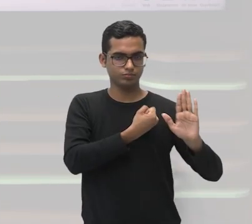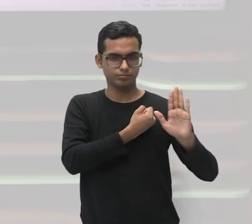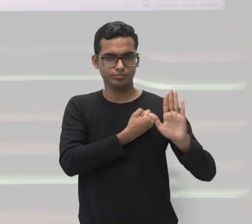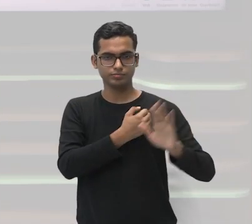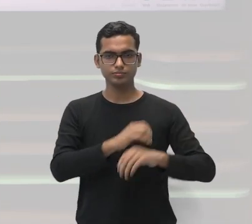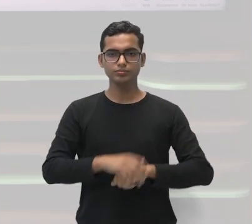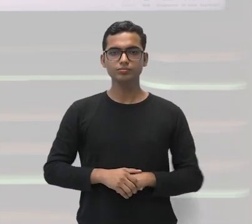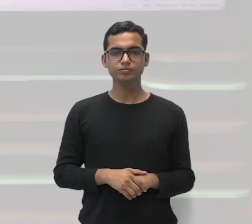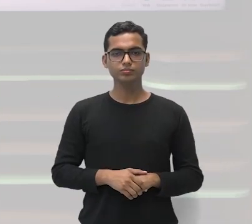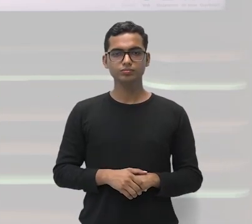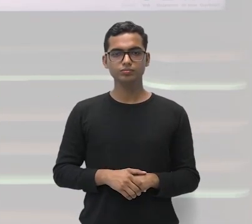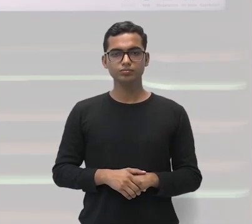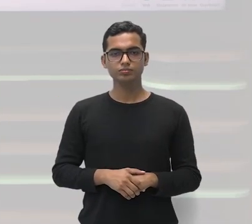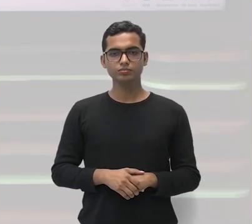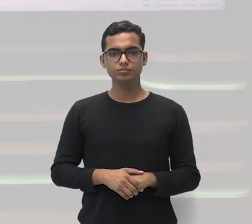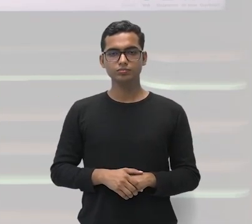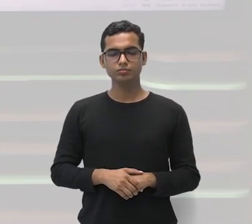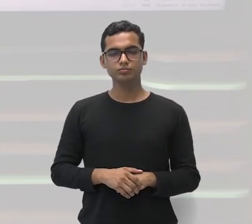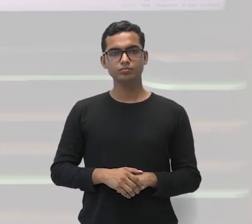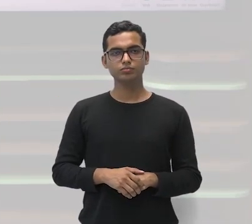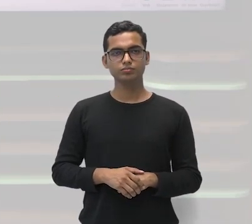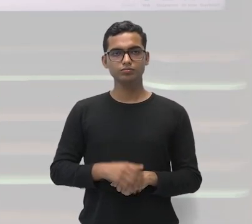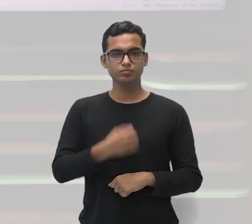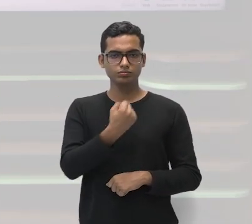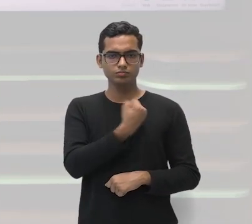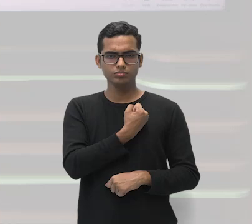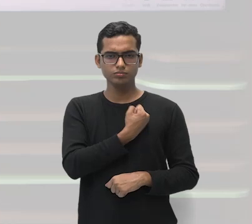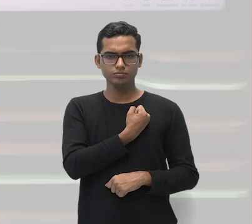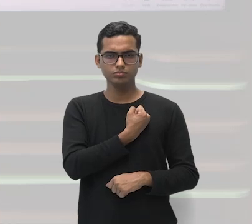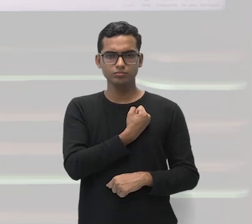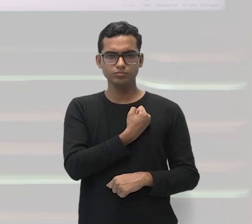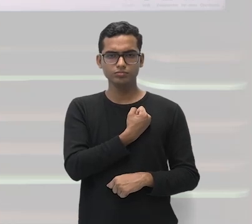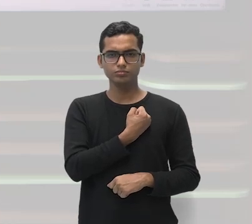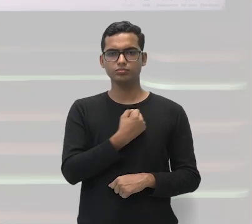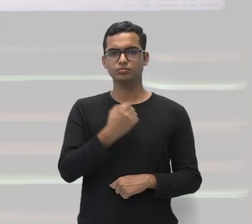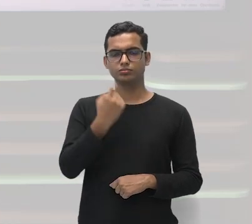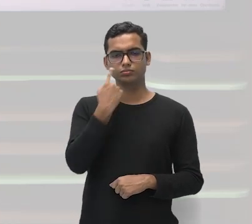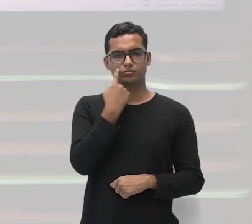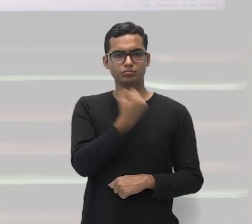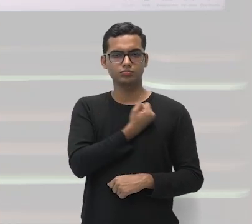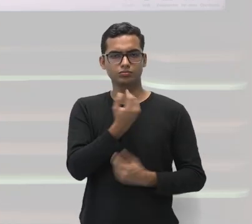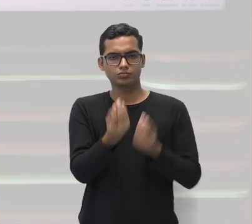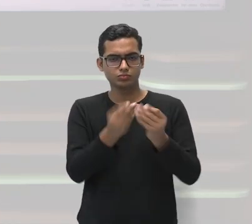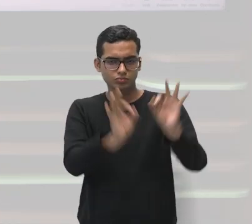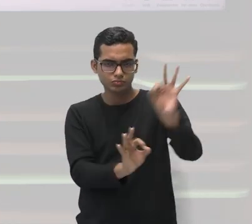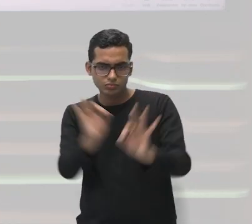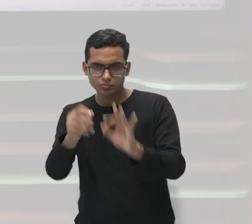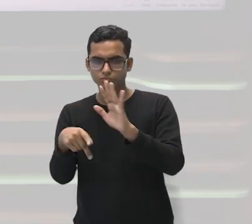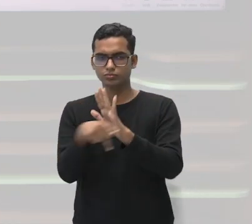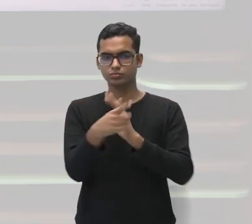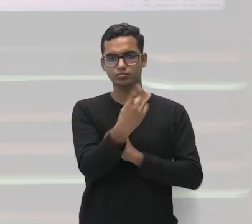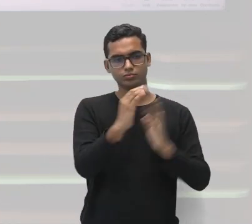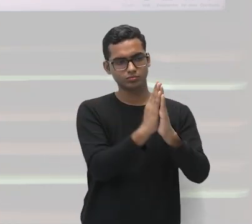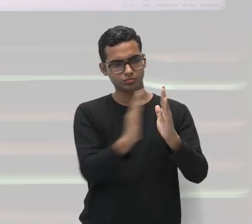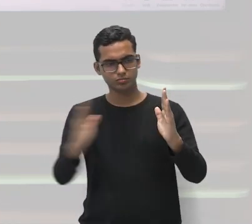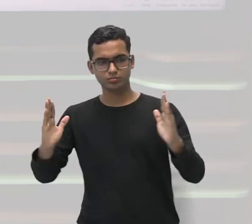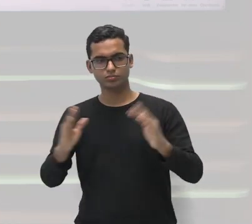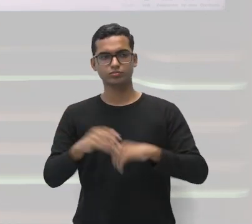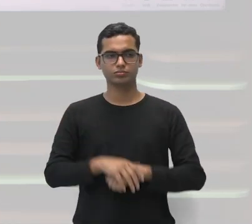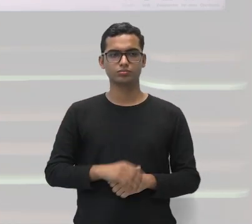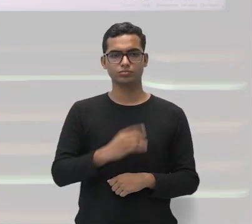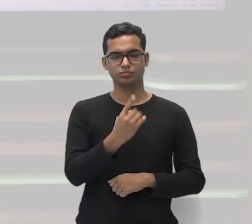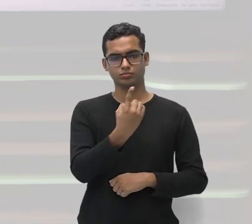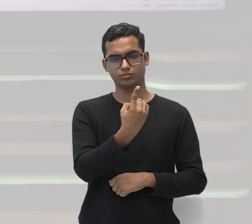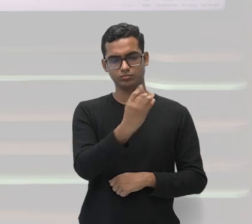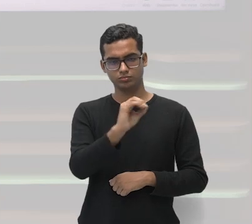números decimais, que são números racionais, escrito na forma decimal, vou trazer para